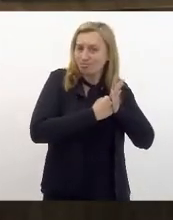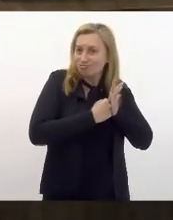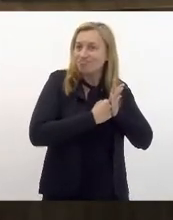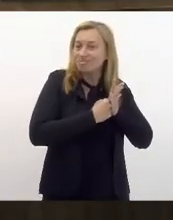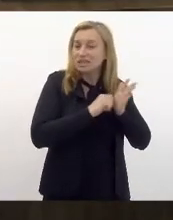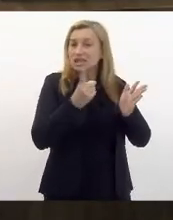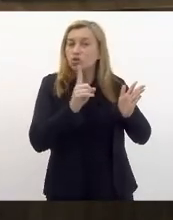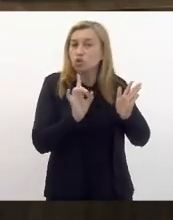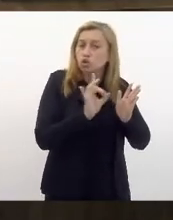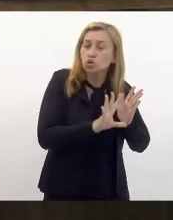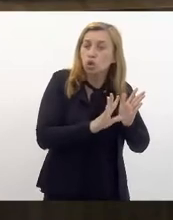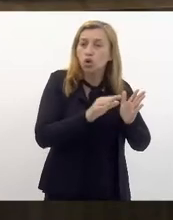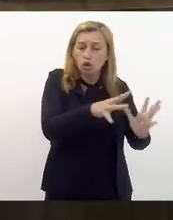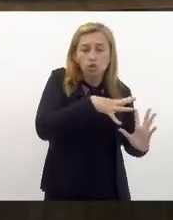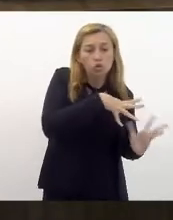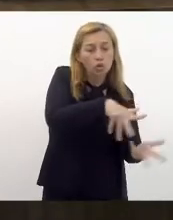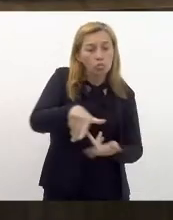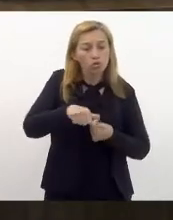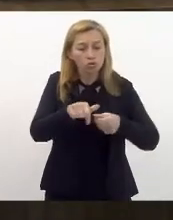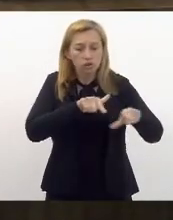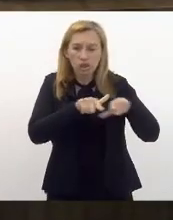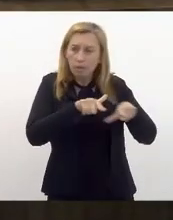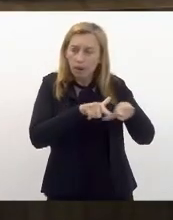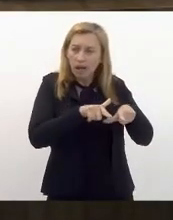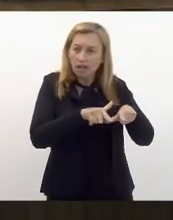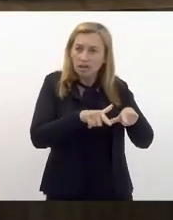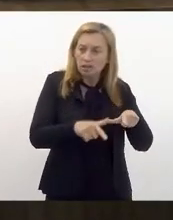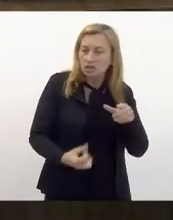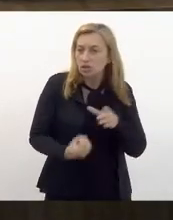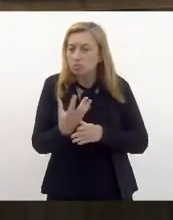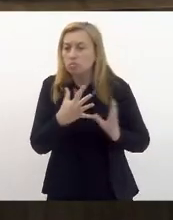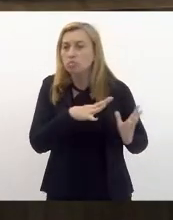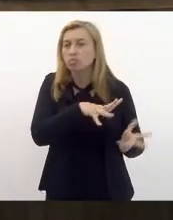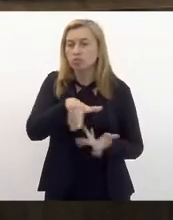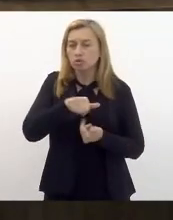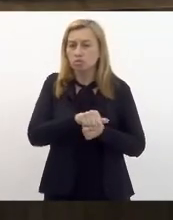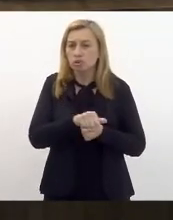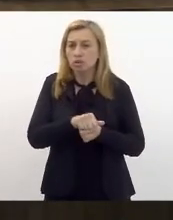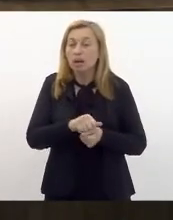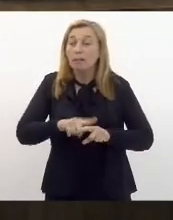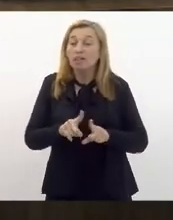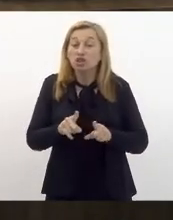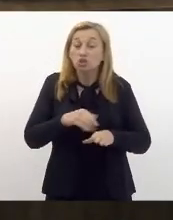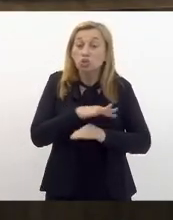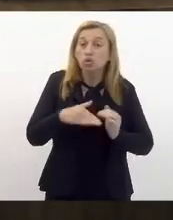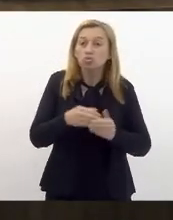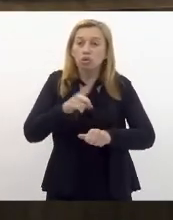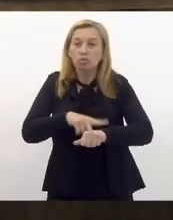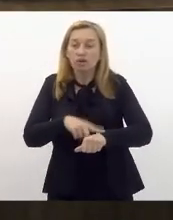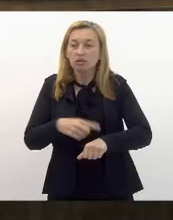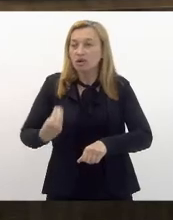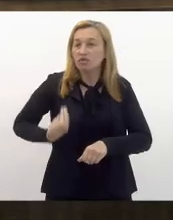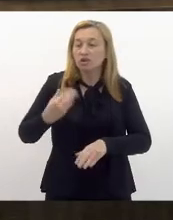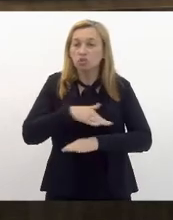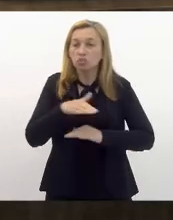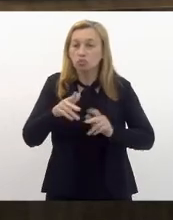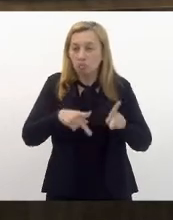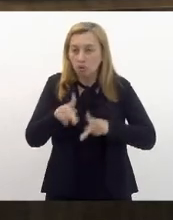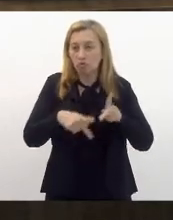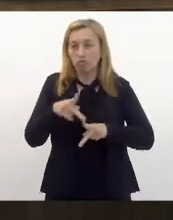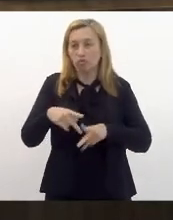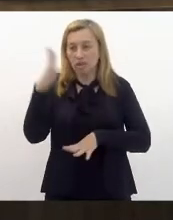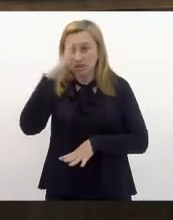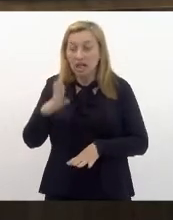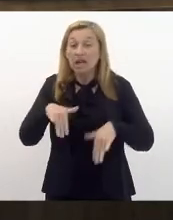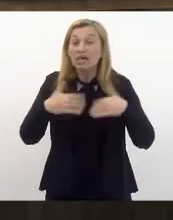não só no mundo do trabalho no mundo produtivo mas em toda esfera da vida do povo brasileiro bom